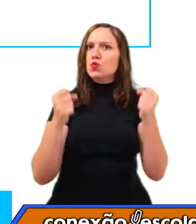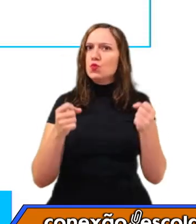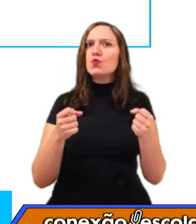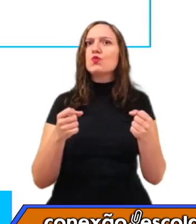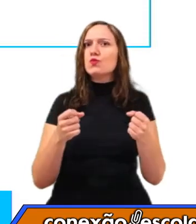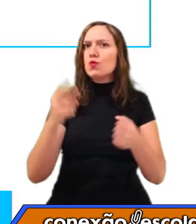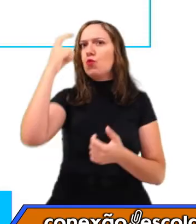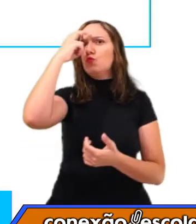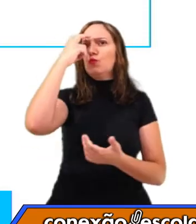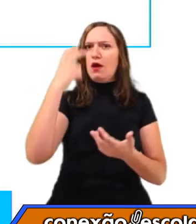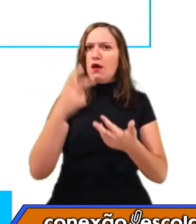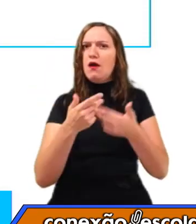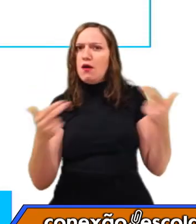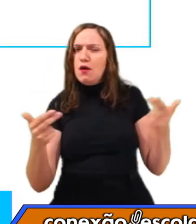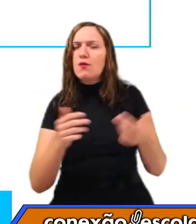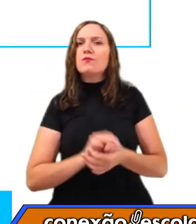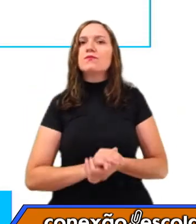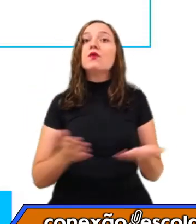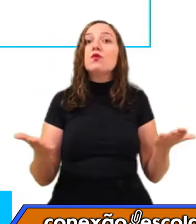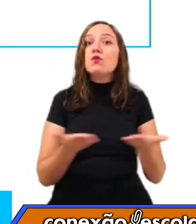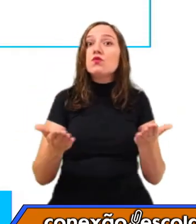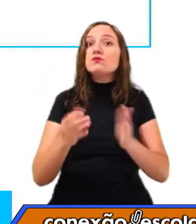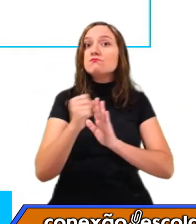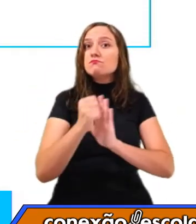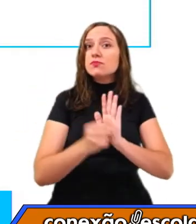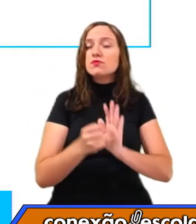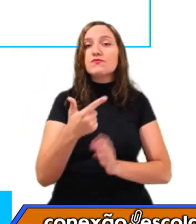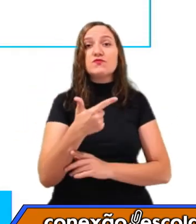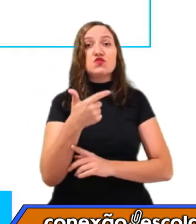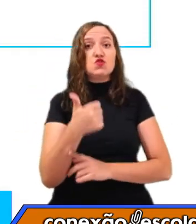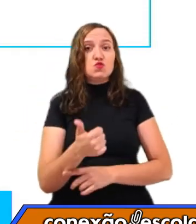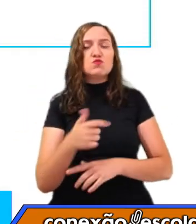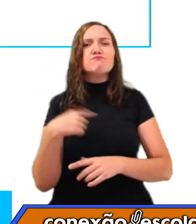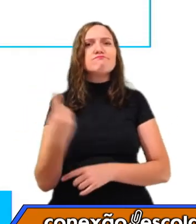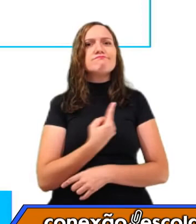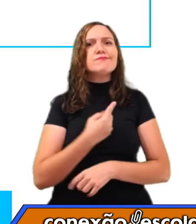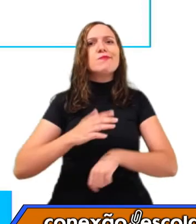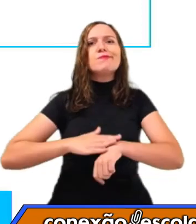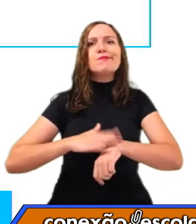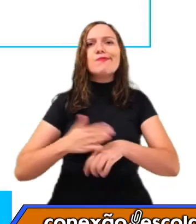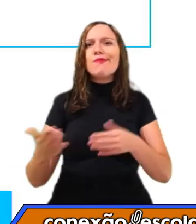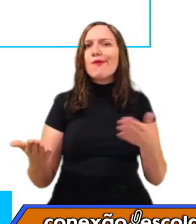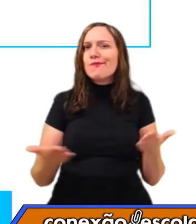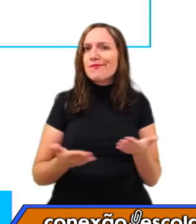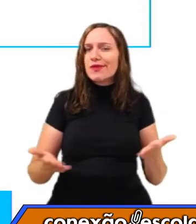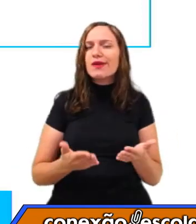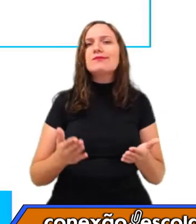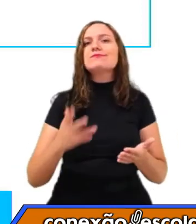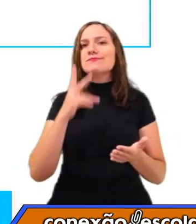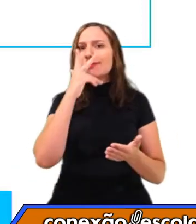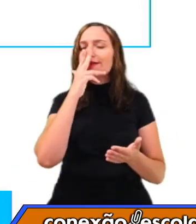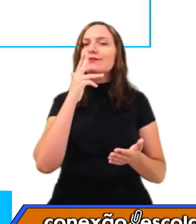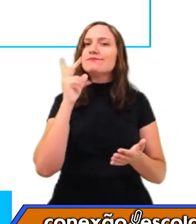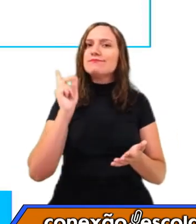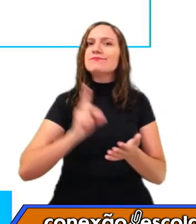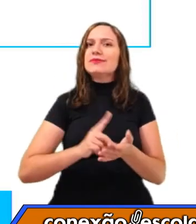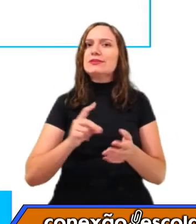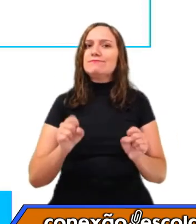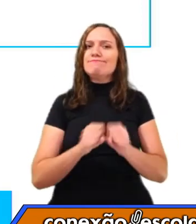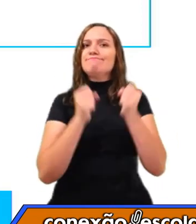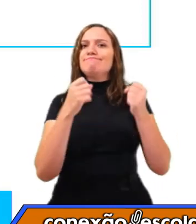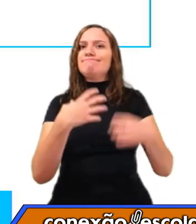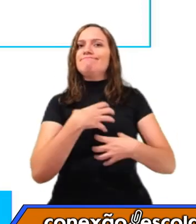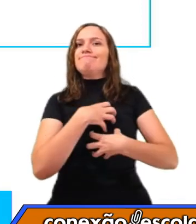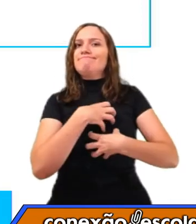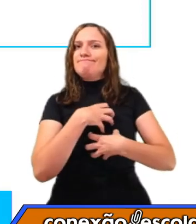E nós temos hoje, no século XXI, nós vivemos um momento que a gente costuma dizer que é bastante turbulento. Então eu queria